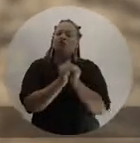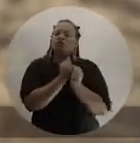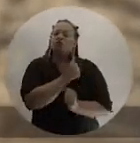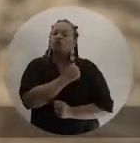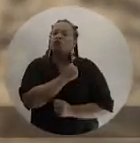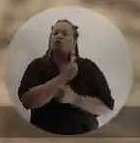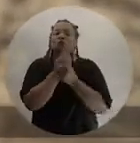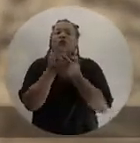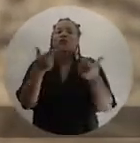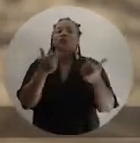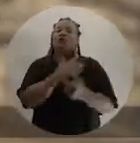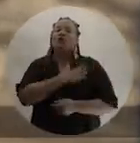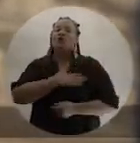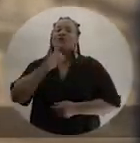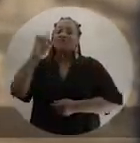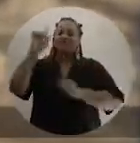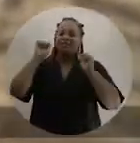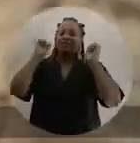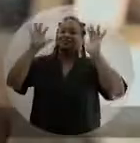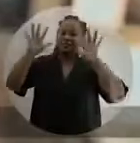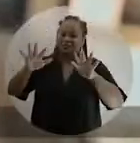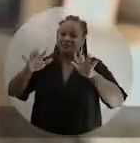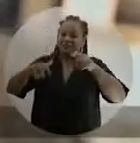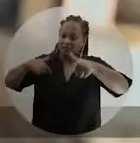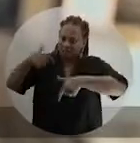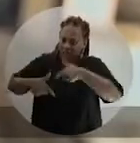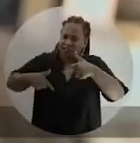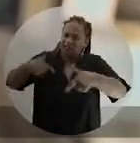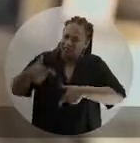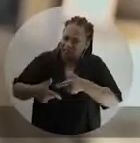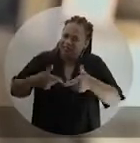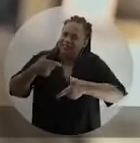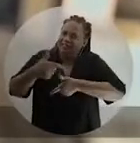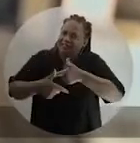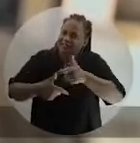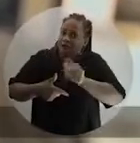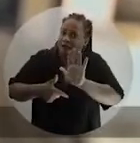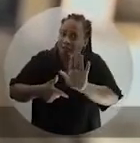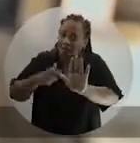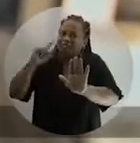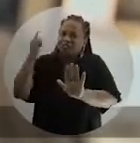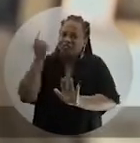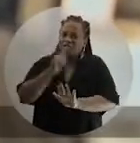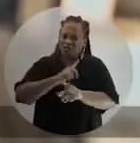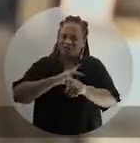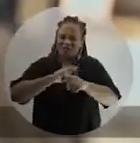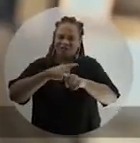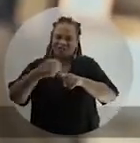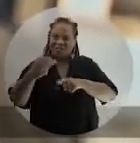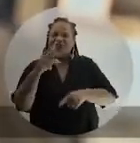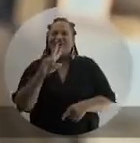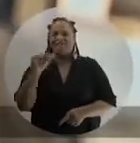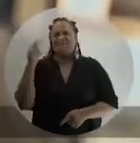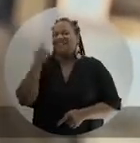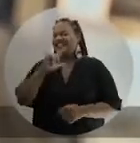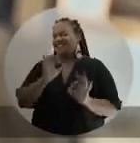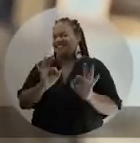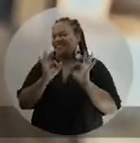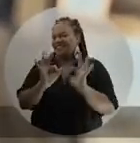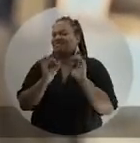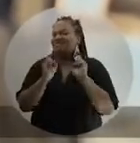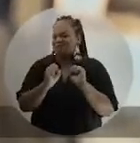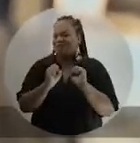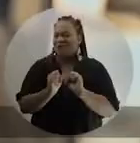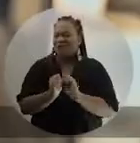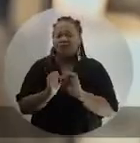E tamo junto, meu querido. Boa sorte, que Deus te abençoe. A batalha é longa, mas a vitória é certa, pode